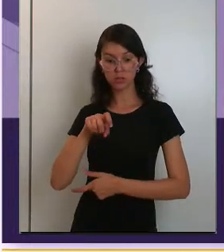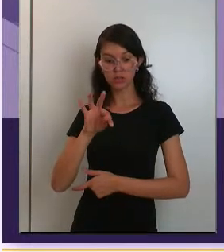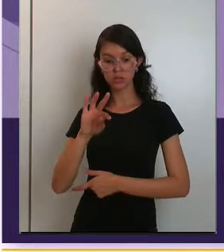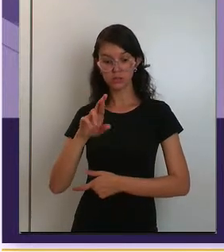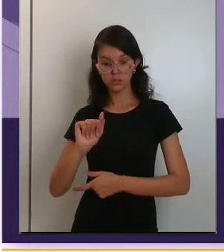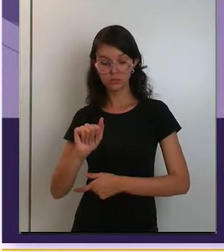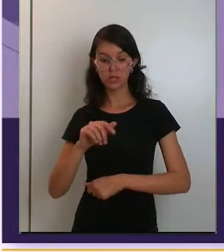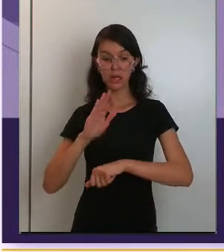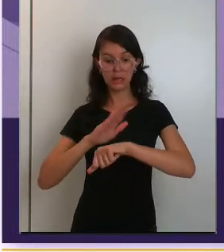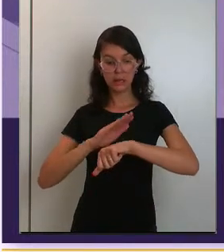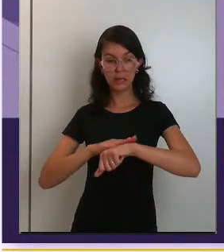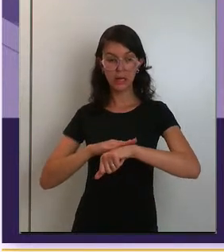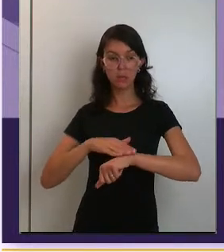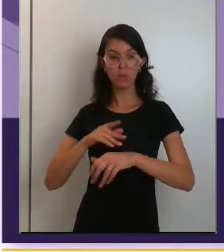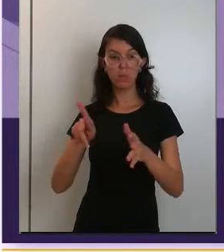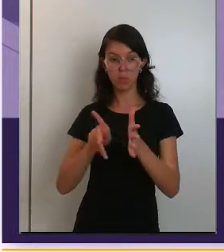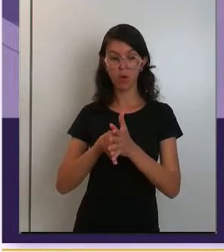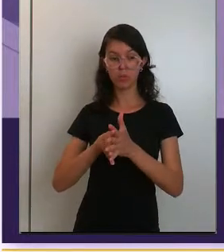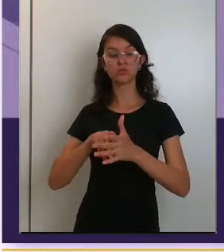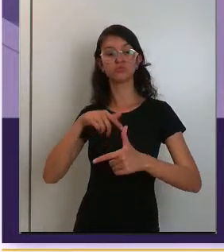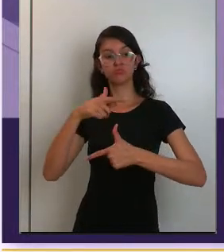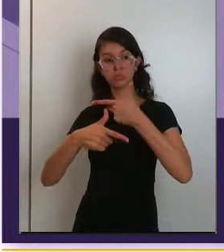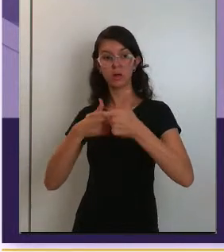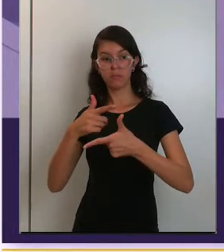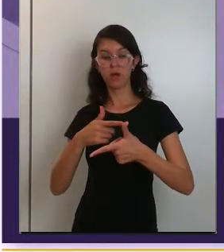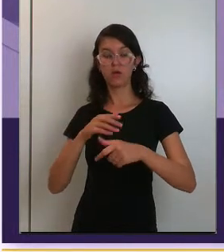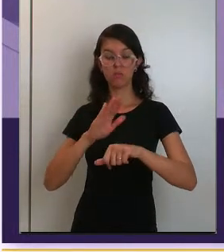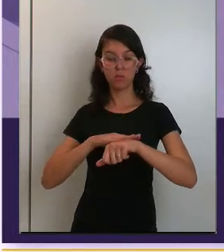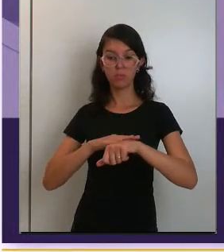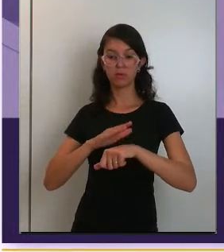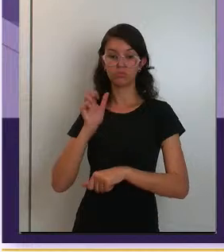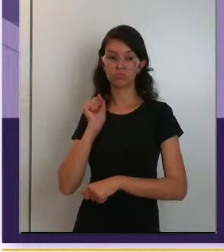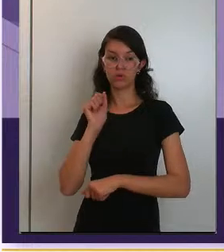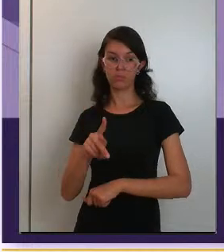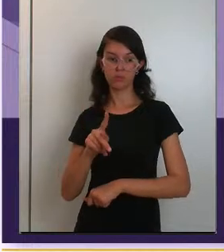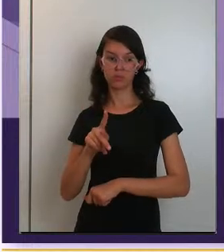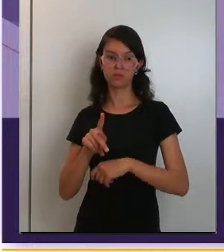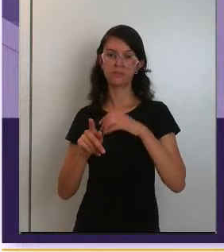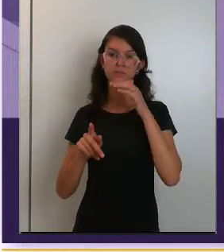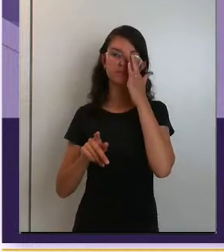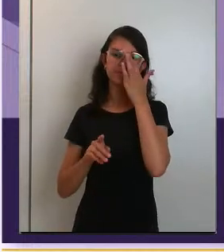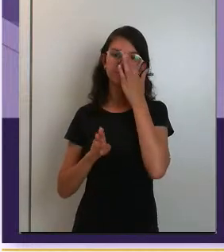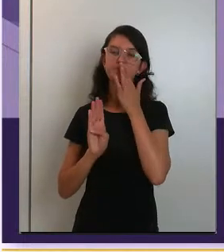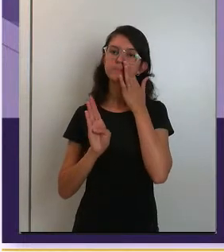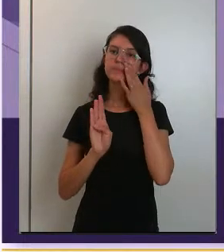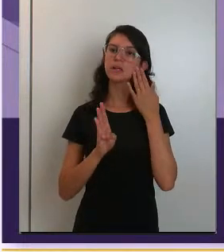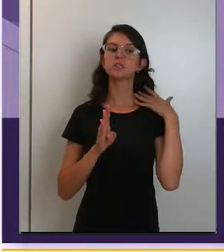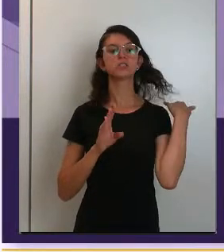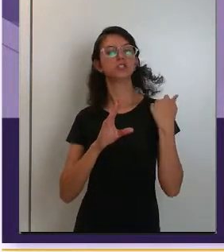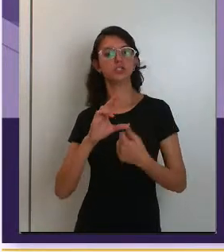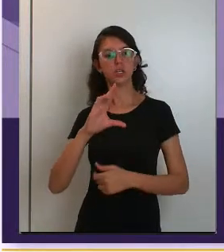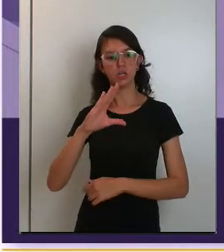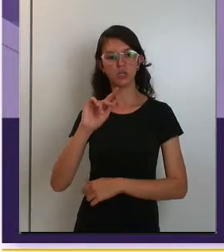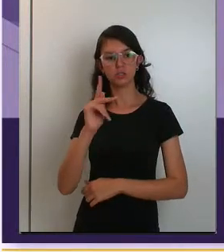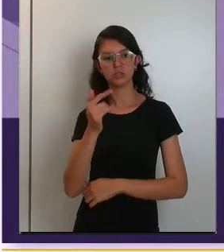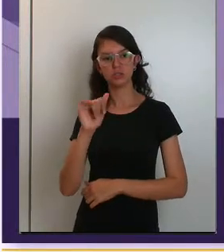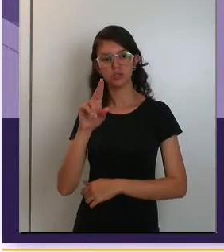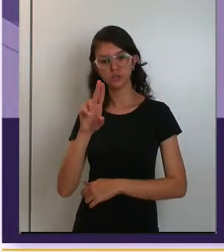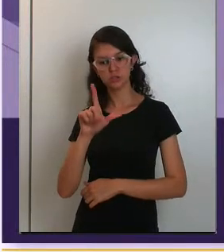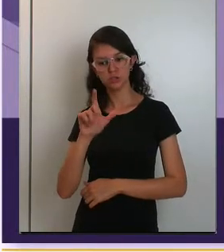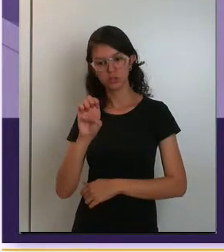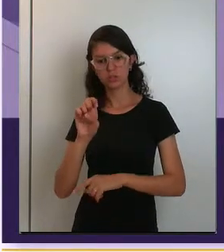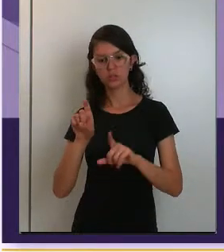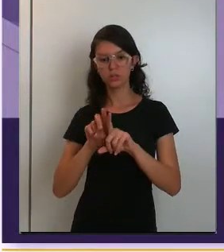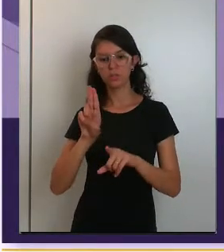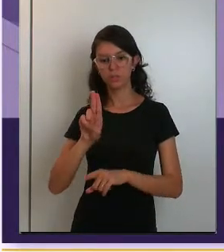considerar como tempo de serviço para computar para a Previdência. Essa medida ela já tinha sido adotada antes pelo Chile, pelo Uruguai, e demonstra